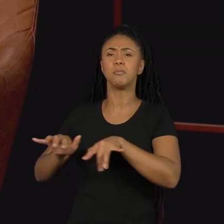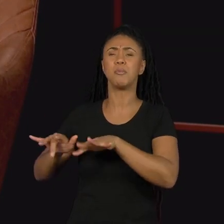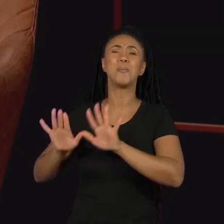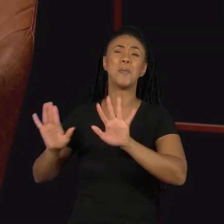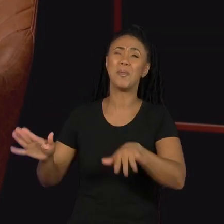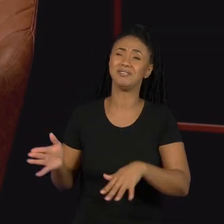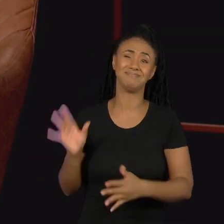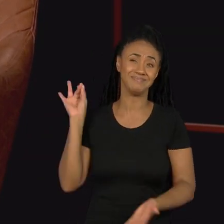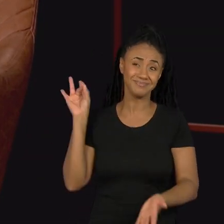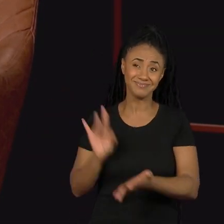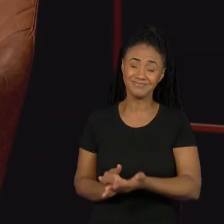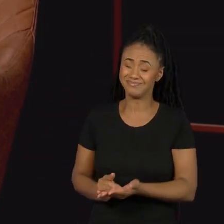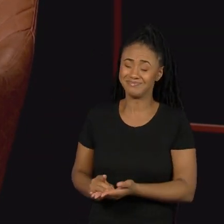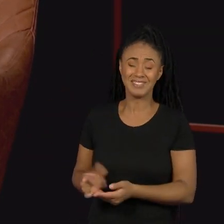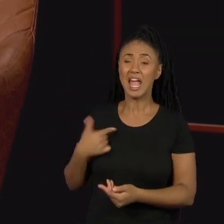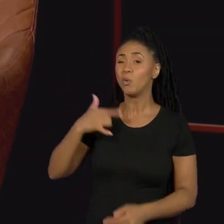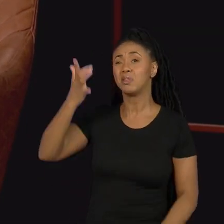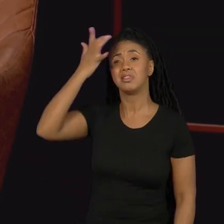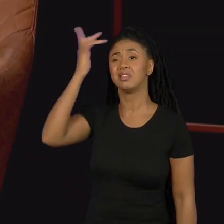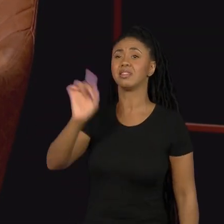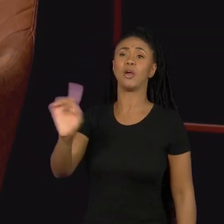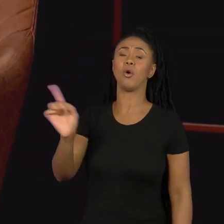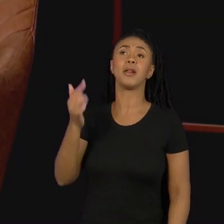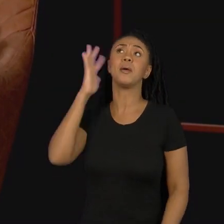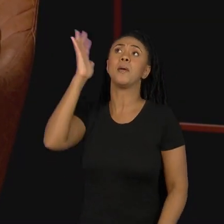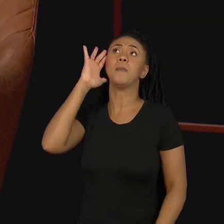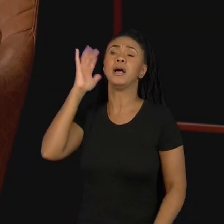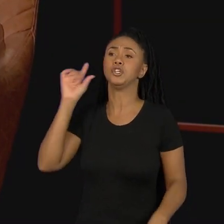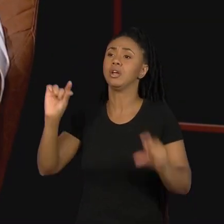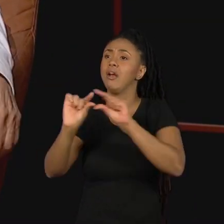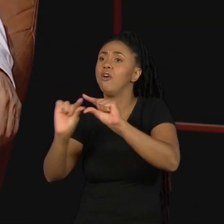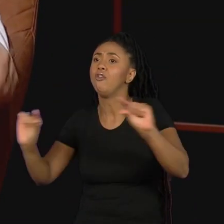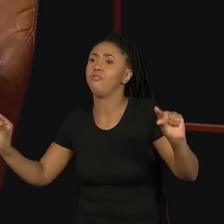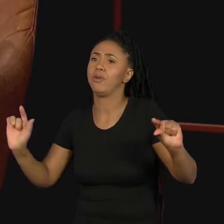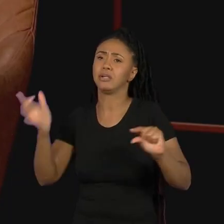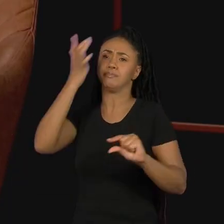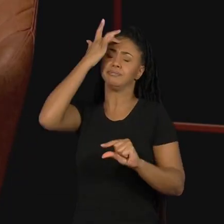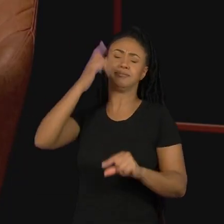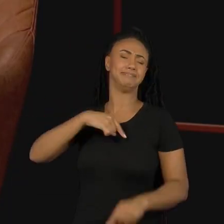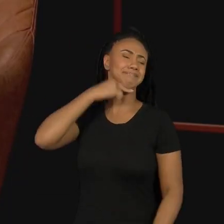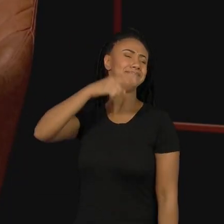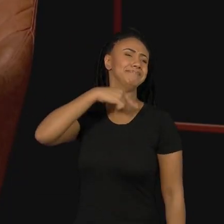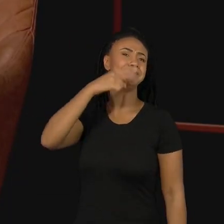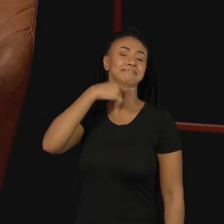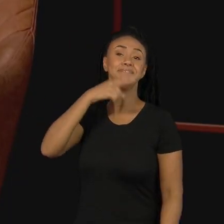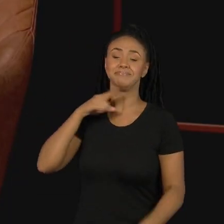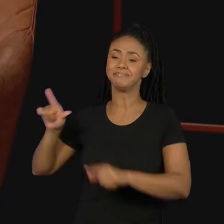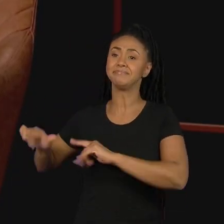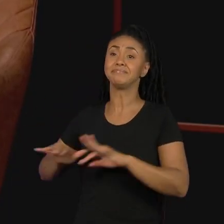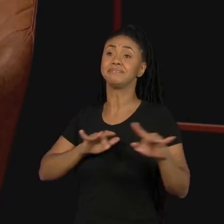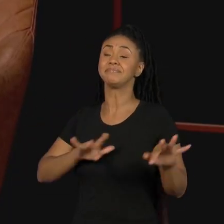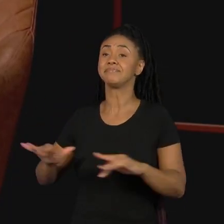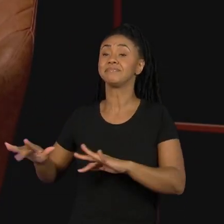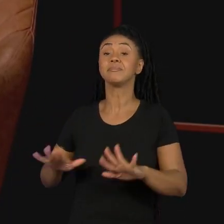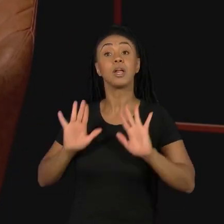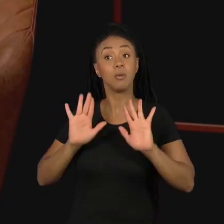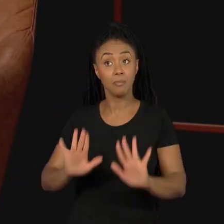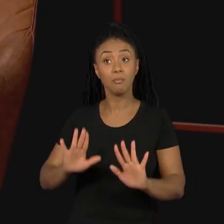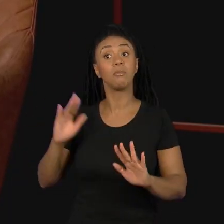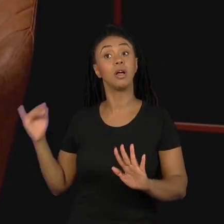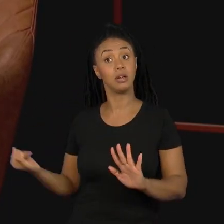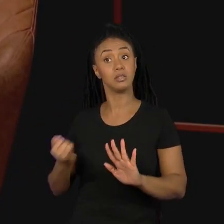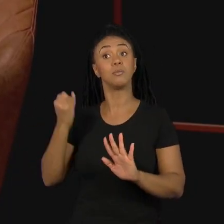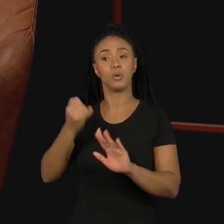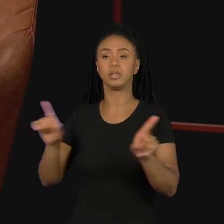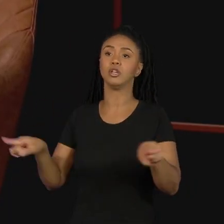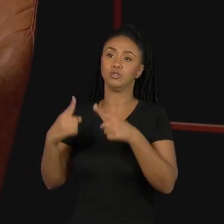um desastre. Eu não tenho memória. Imagina se eu decorar uma frase e repetir 2 vezes. Não dá. Mas eu acho importantíssimo